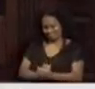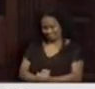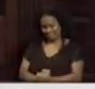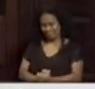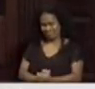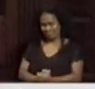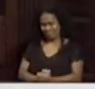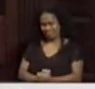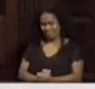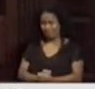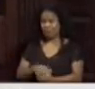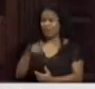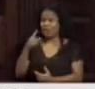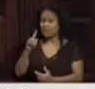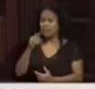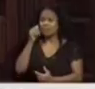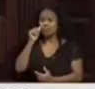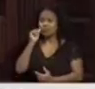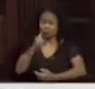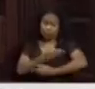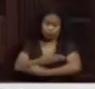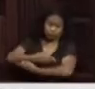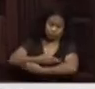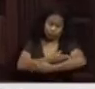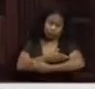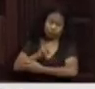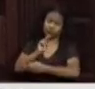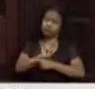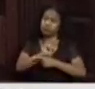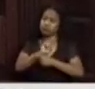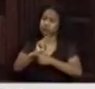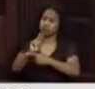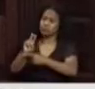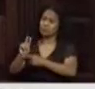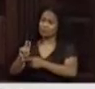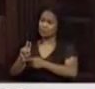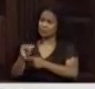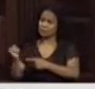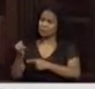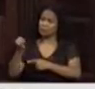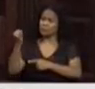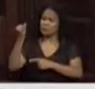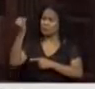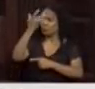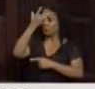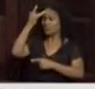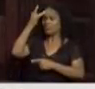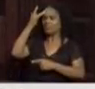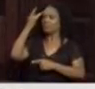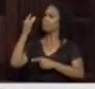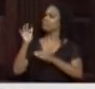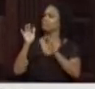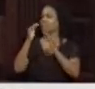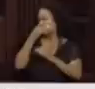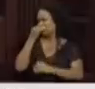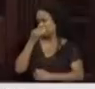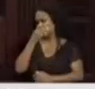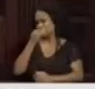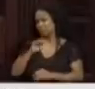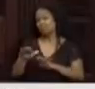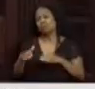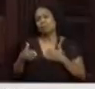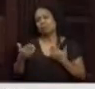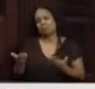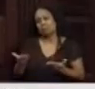nem da babazinha que ele diz que é uma pessoa muito importante para a família dele, porque criou